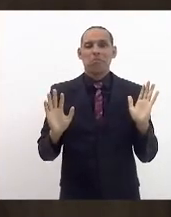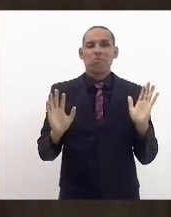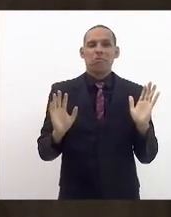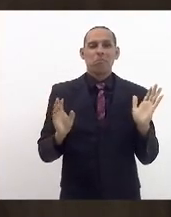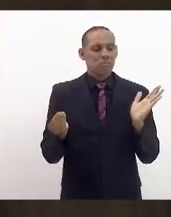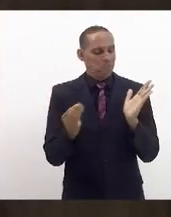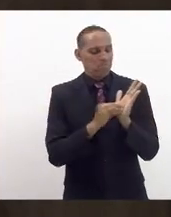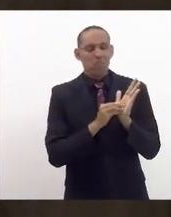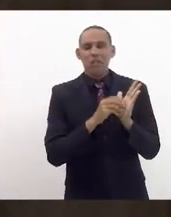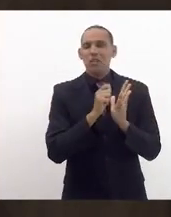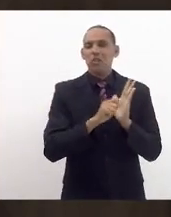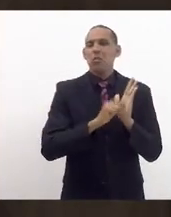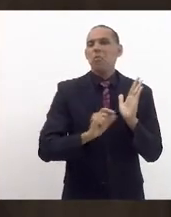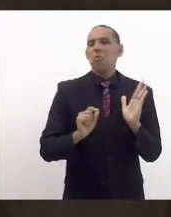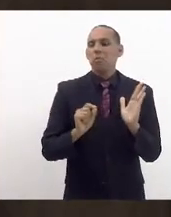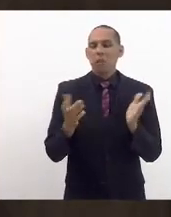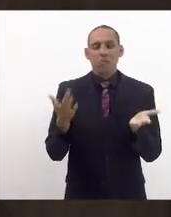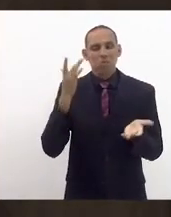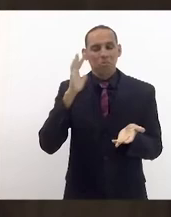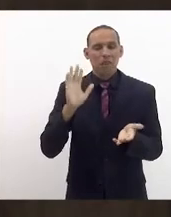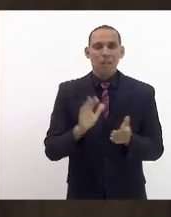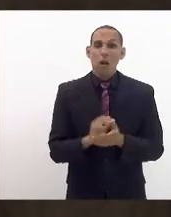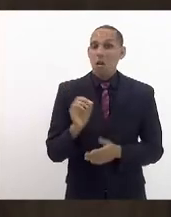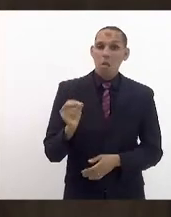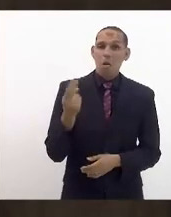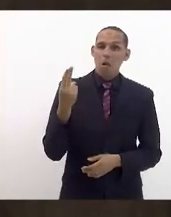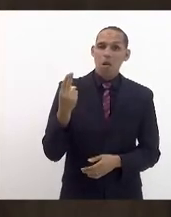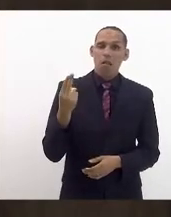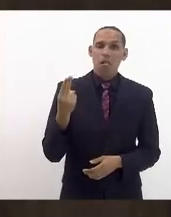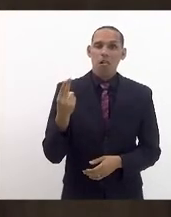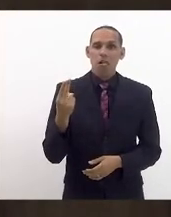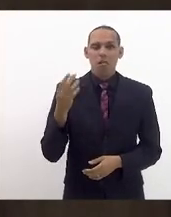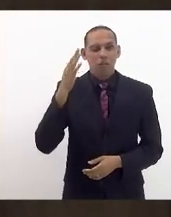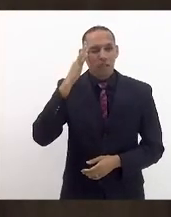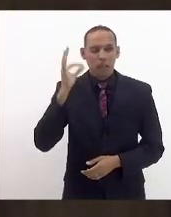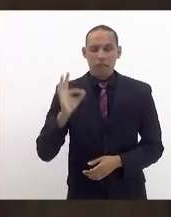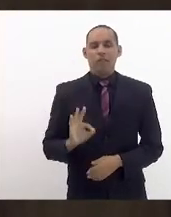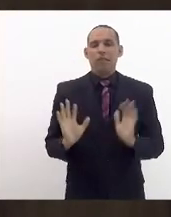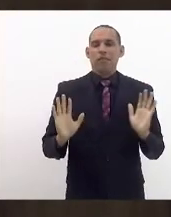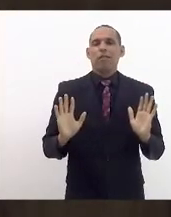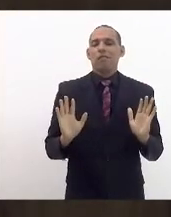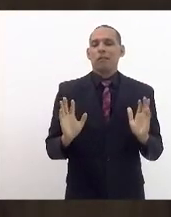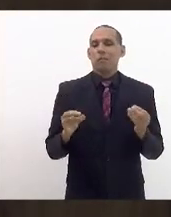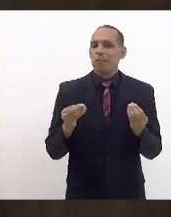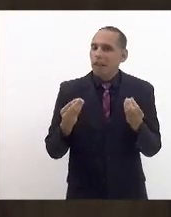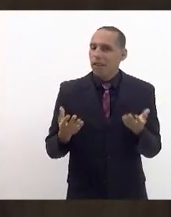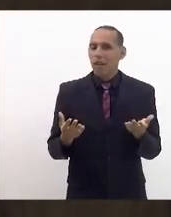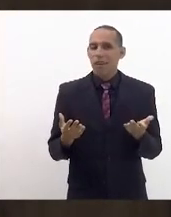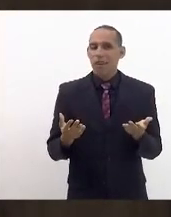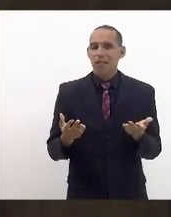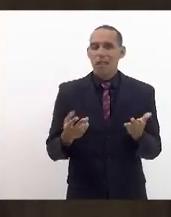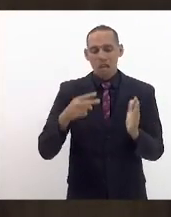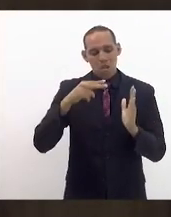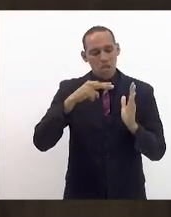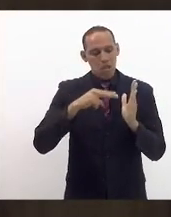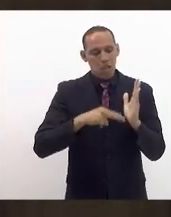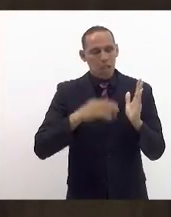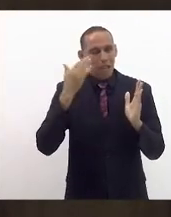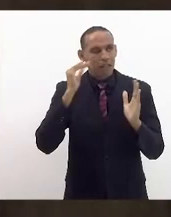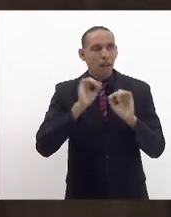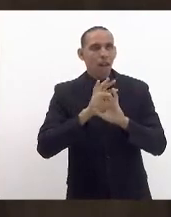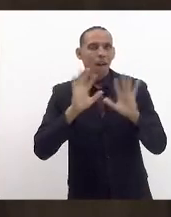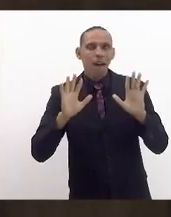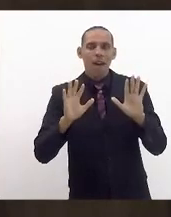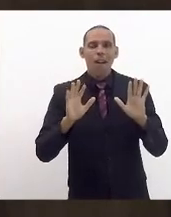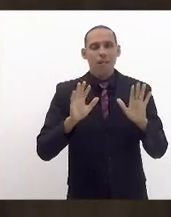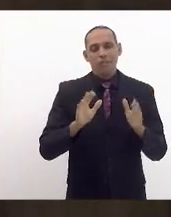está lá escrito, né, ou não tem discernimento para fazer uma leitura e uma